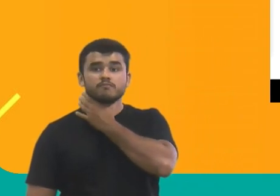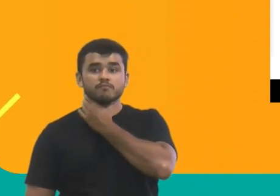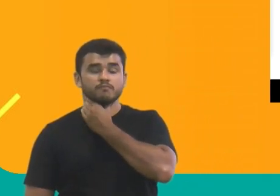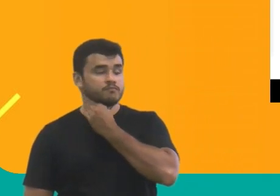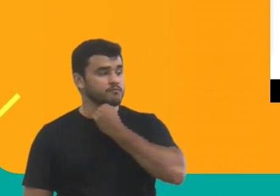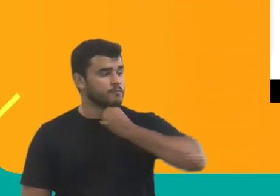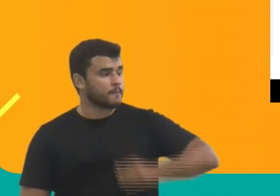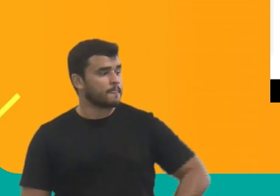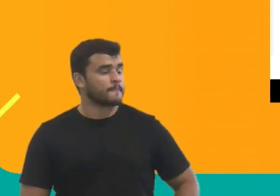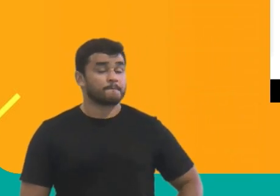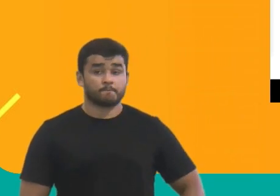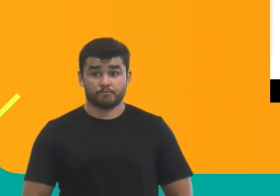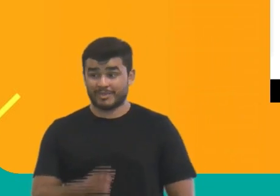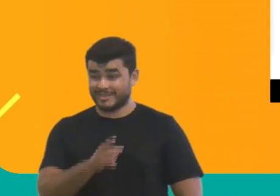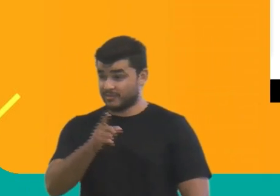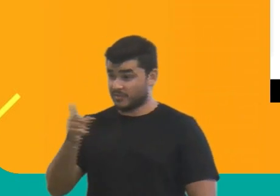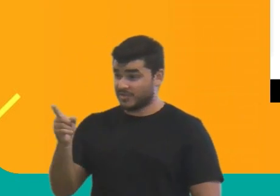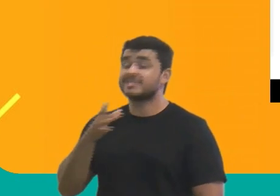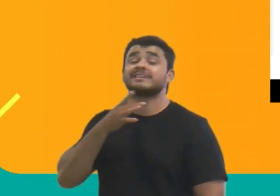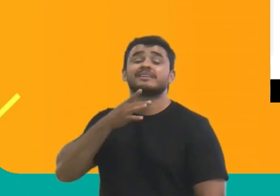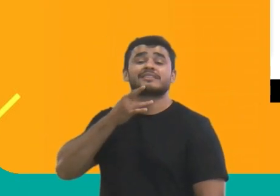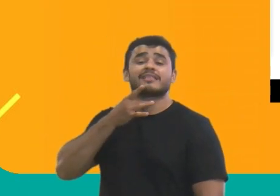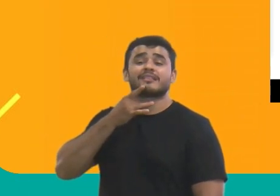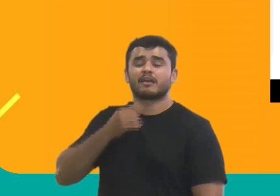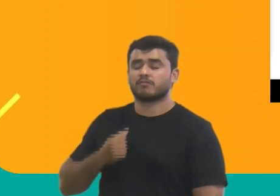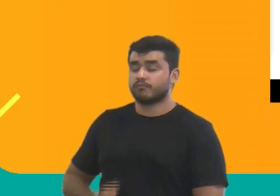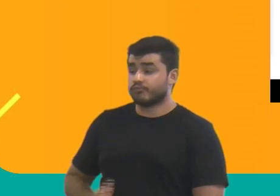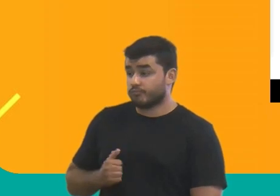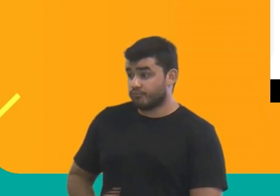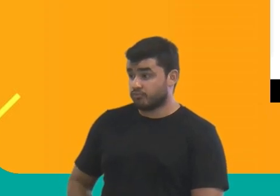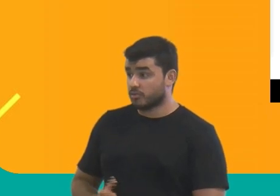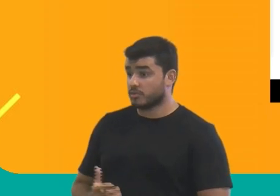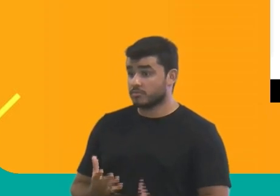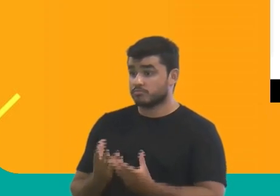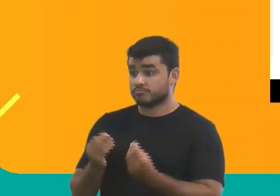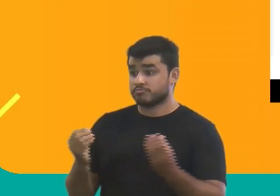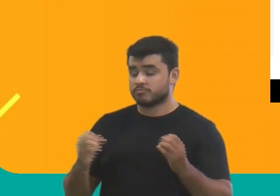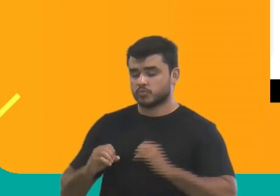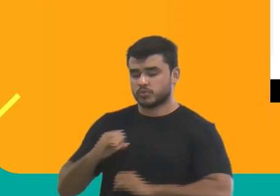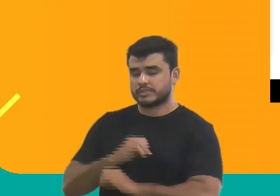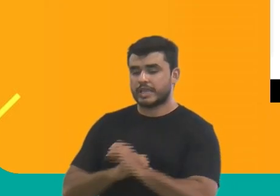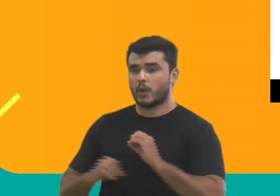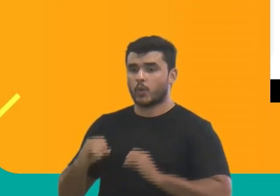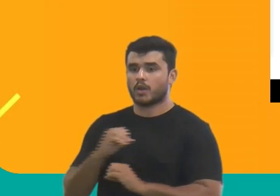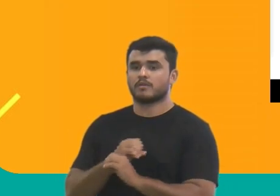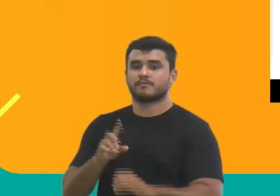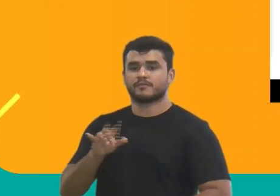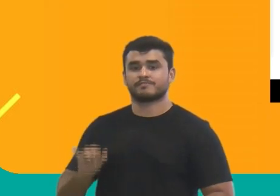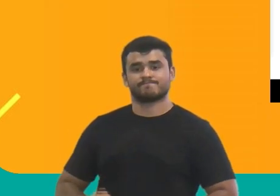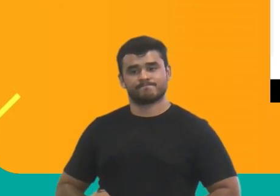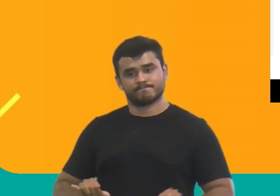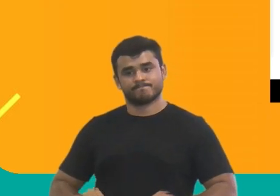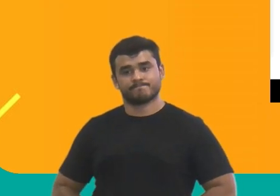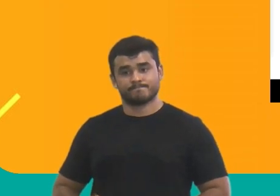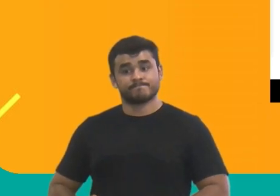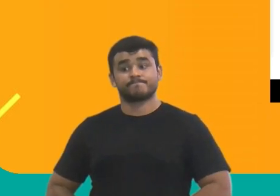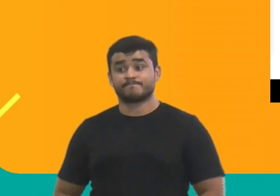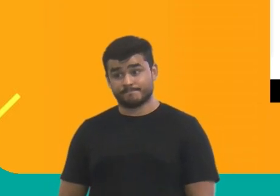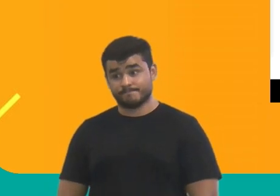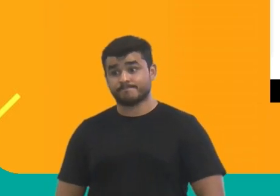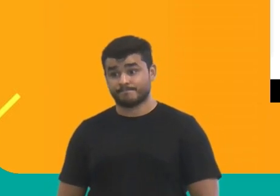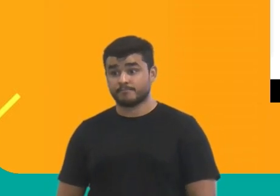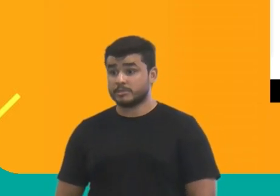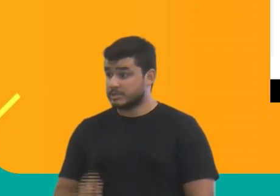Meu amor, quando você está com a desidratação, suas células entram em sofrimento. Quando não existe